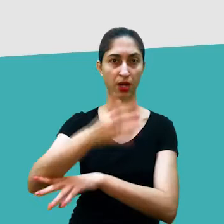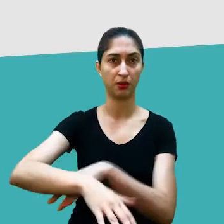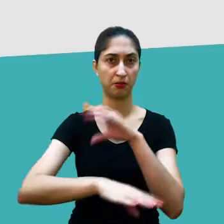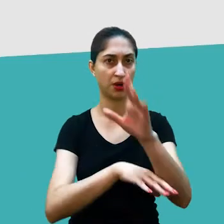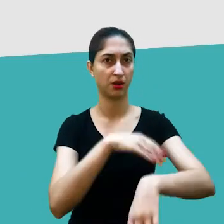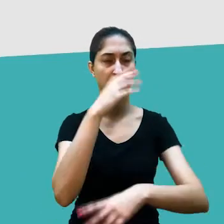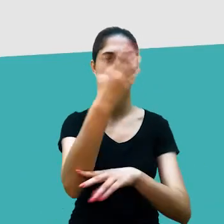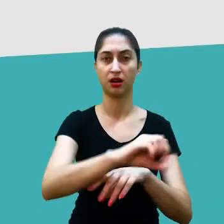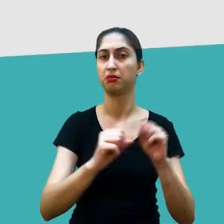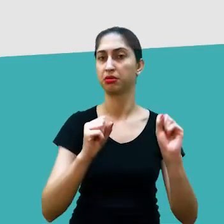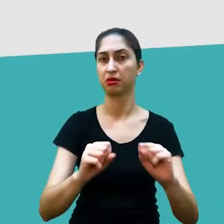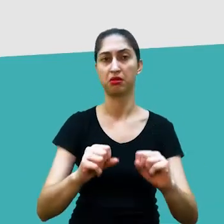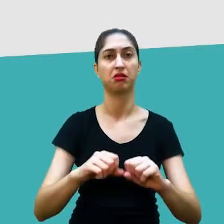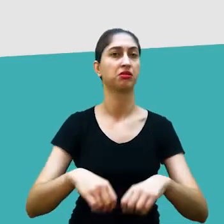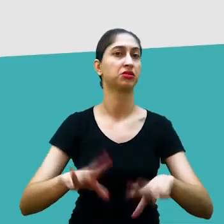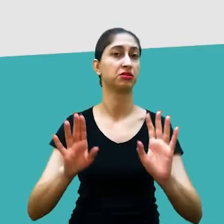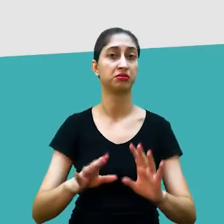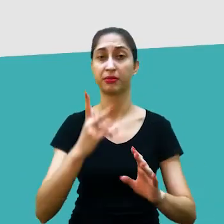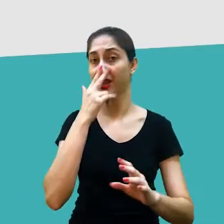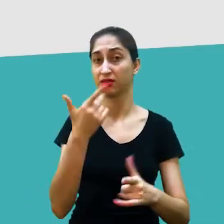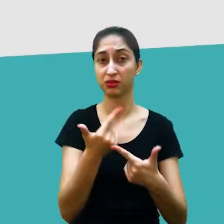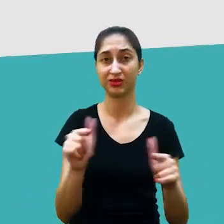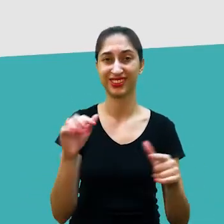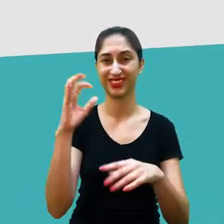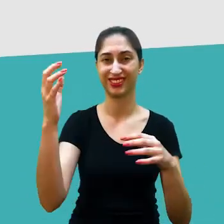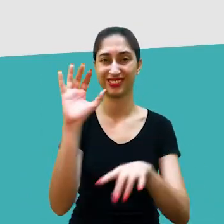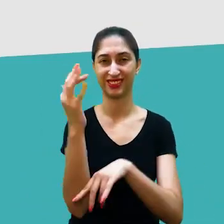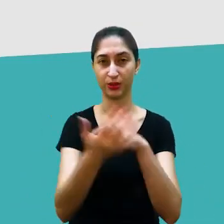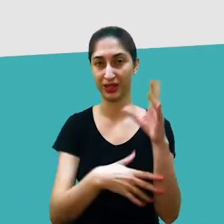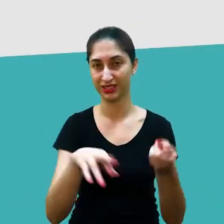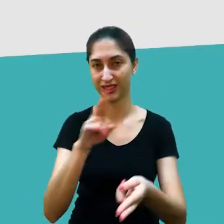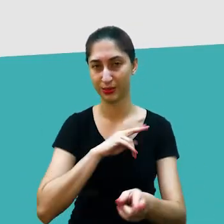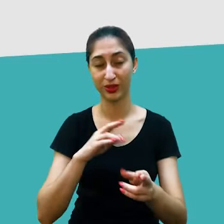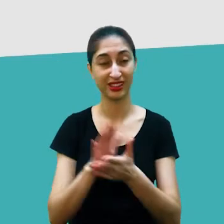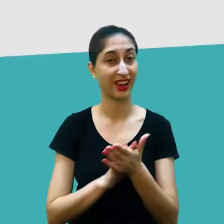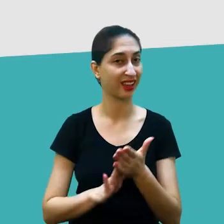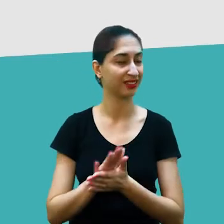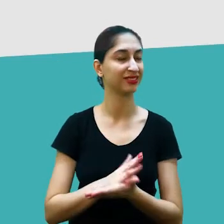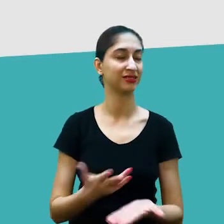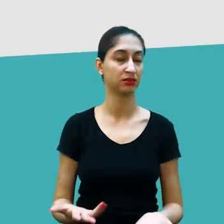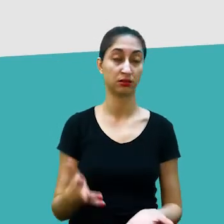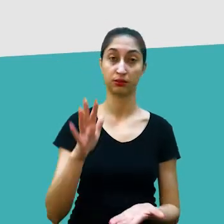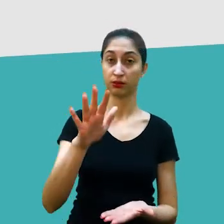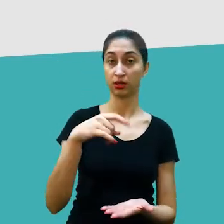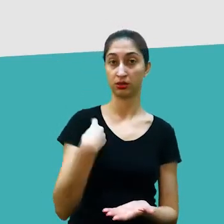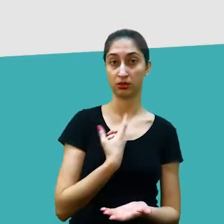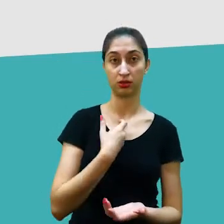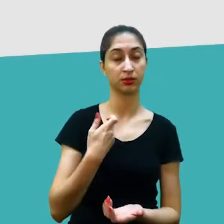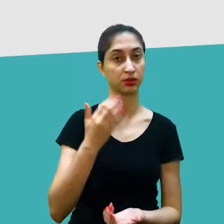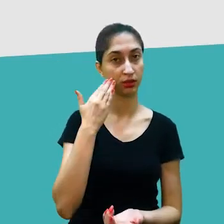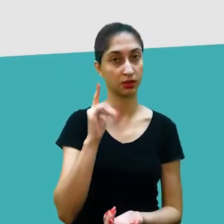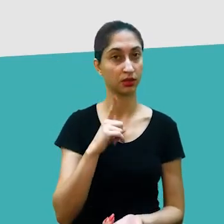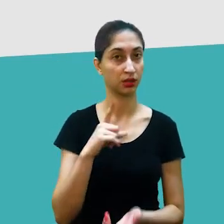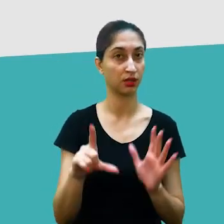quadrados de florestas, como se não houvesse uma resposta. Mas a gente tem que entender mesmo que existe uma lei